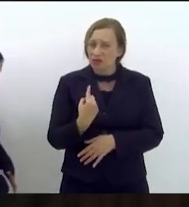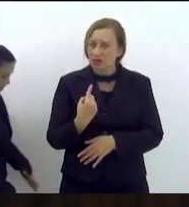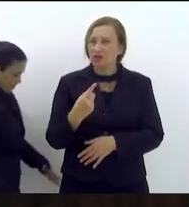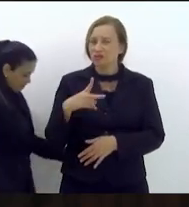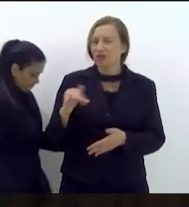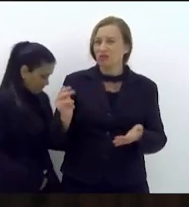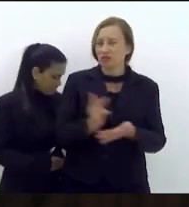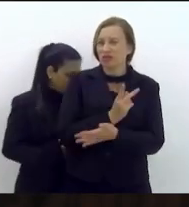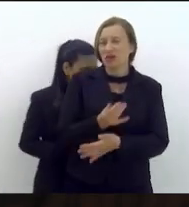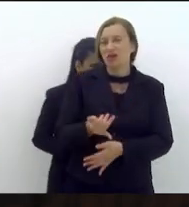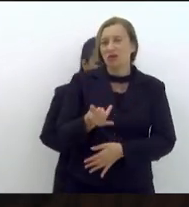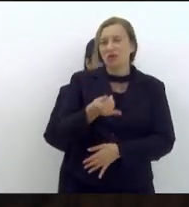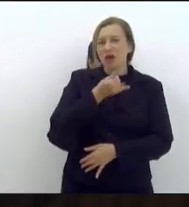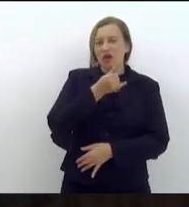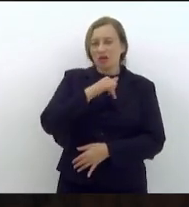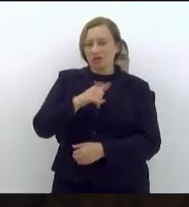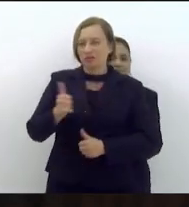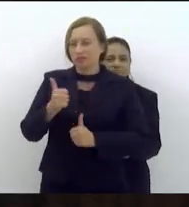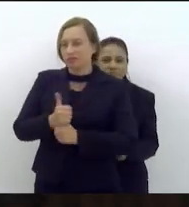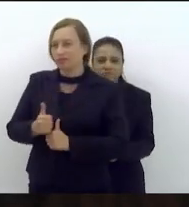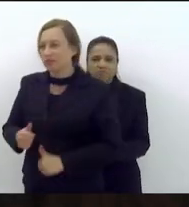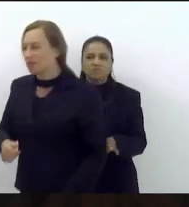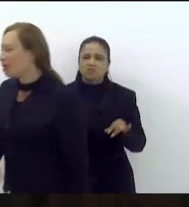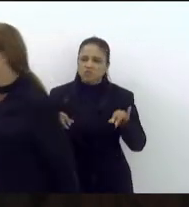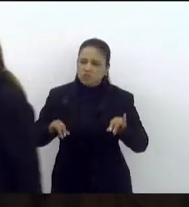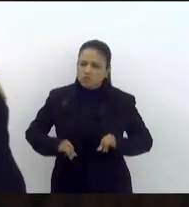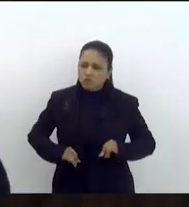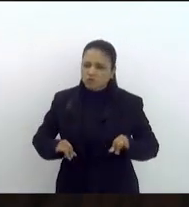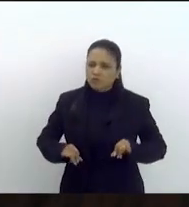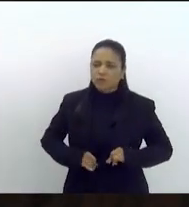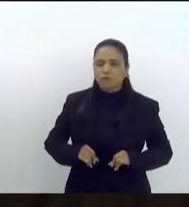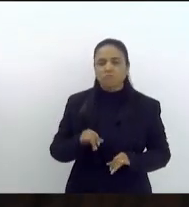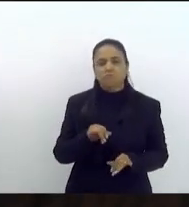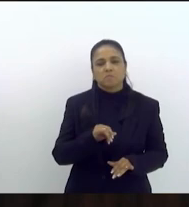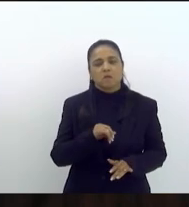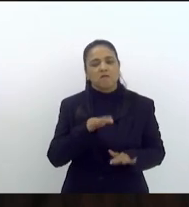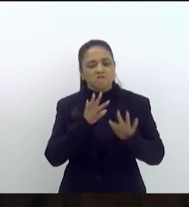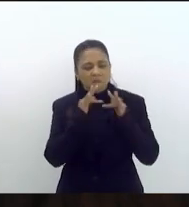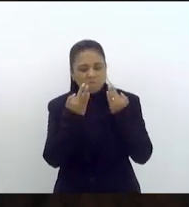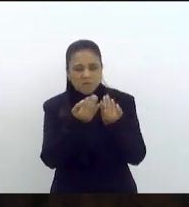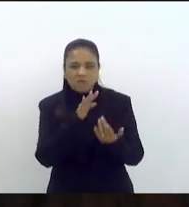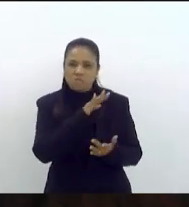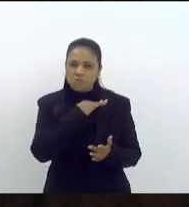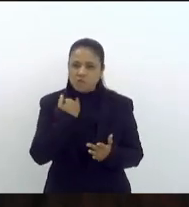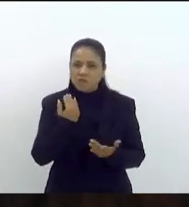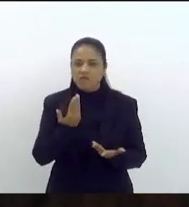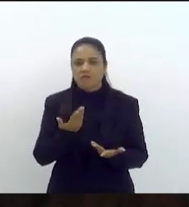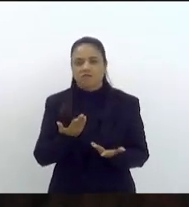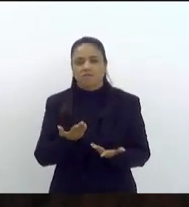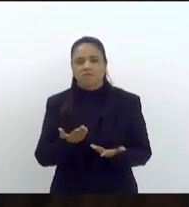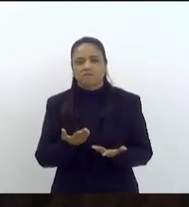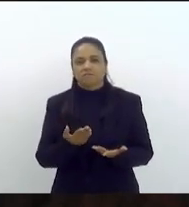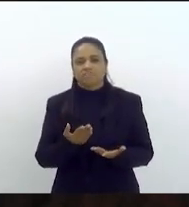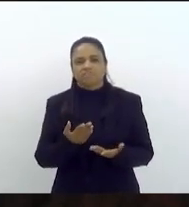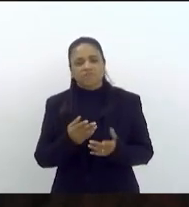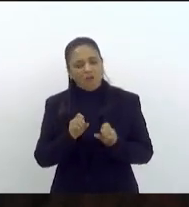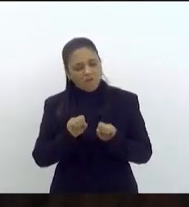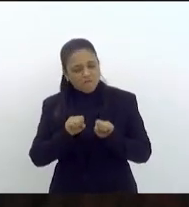dolorido perder alguém muita força sei o quanto você é